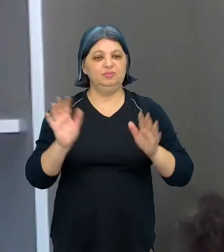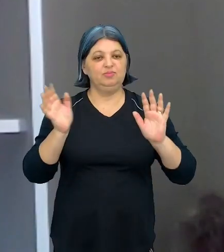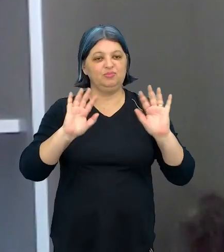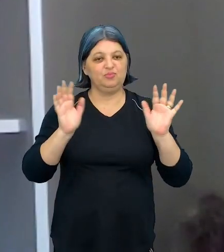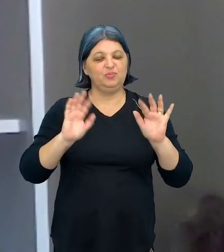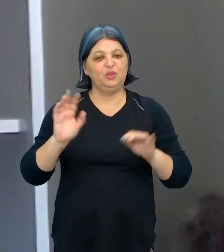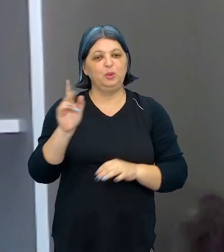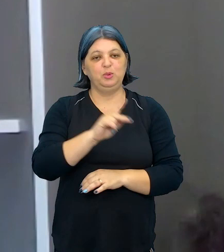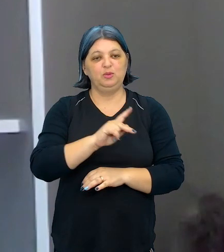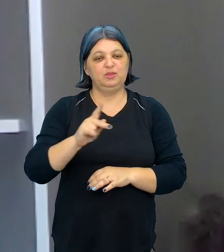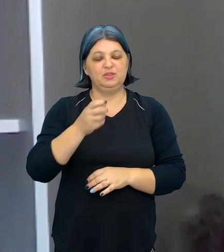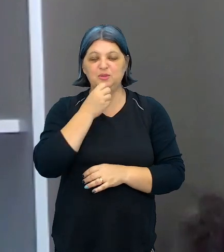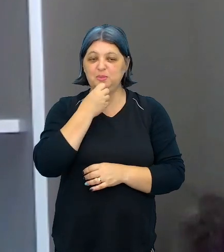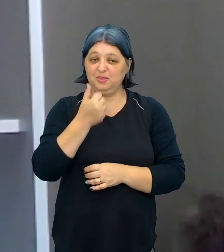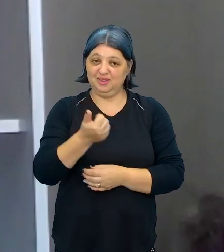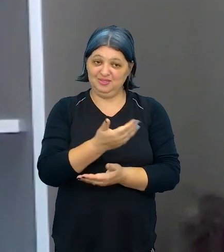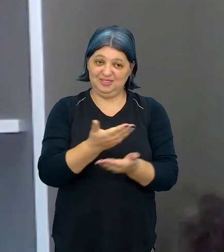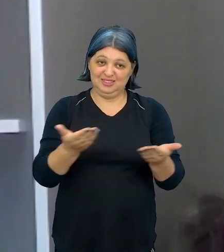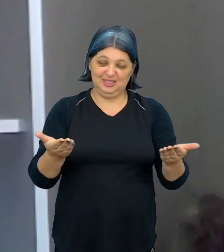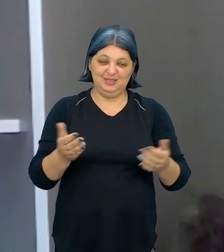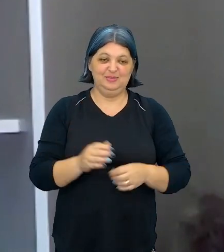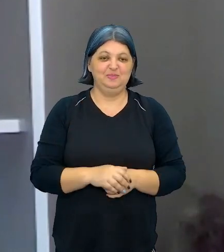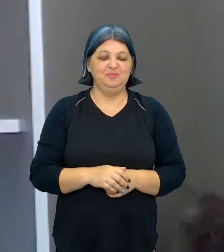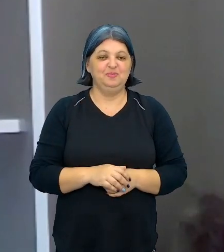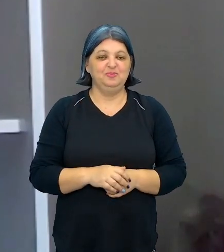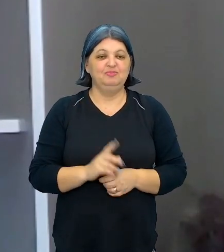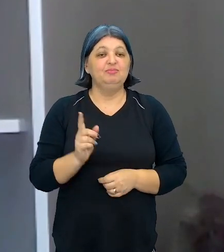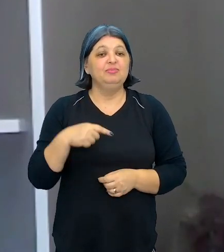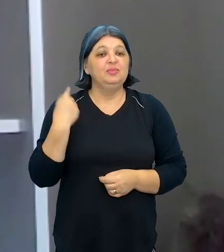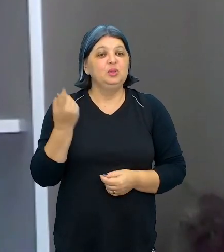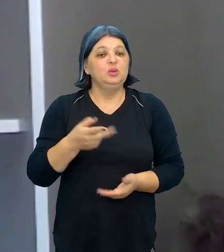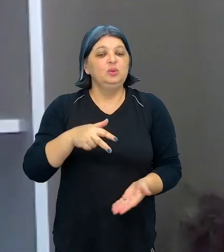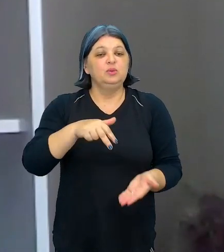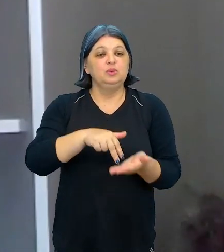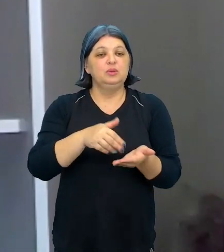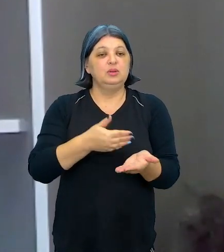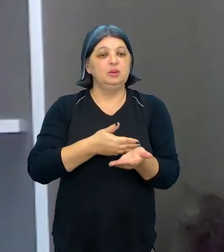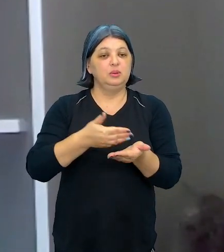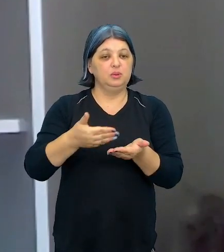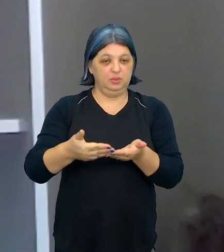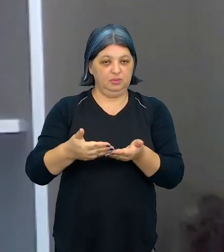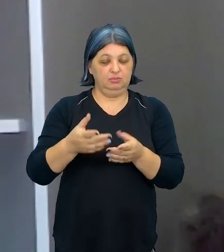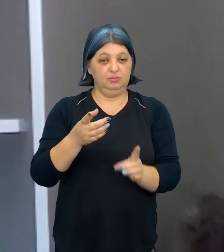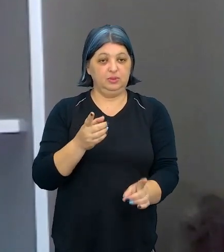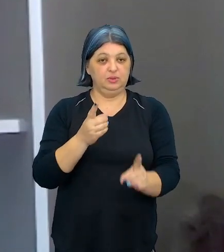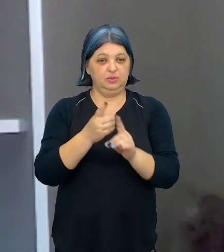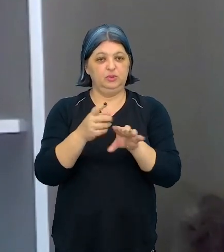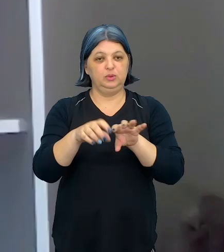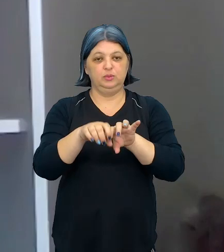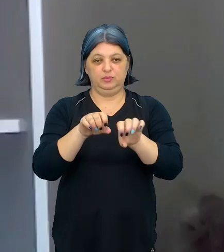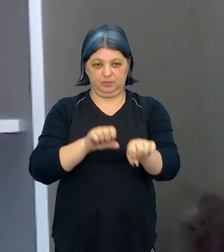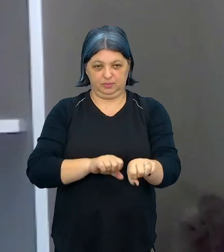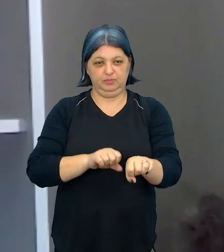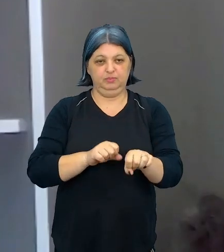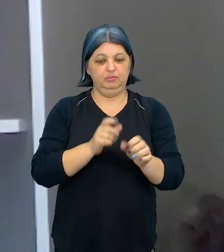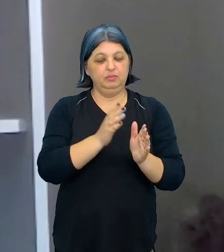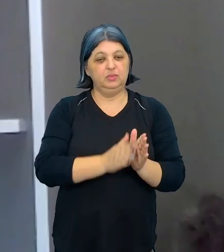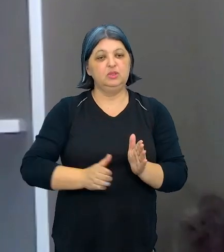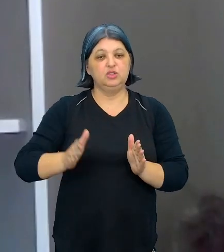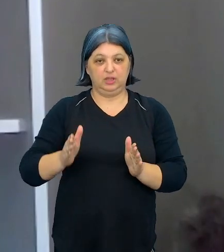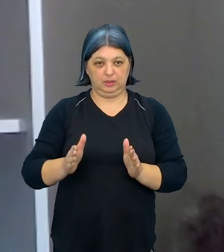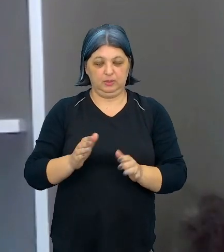Olá, professores, tudo bem com vocês? Estamos aqui dando início a mais um encontro formativo de